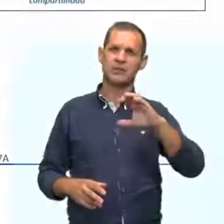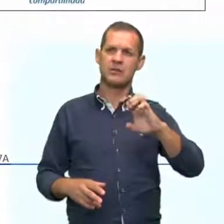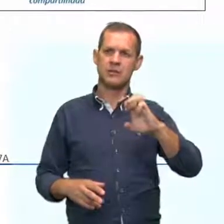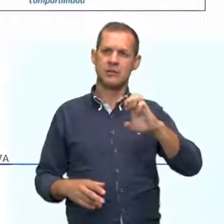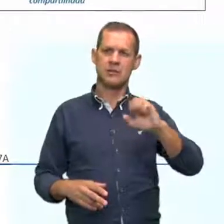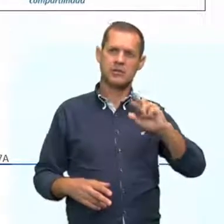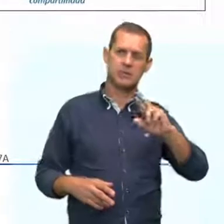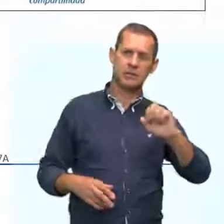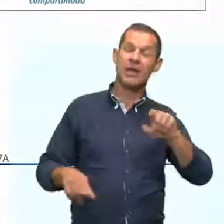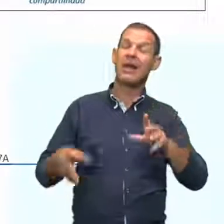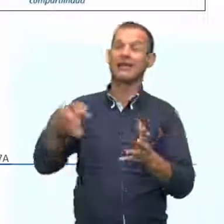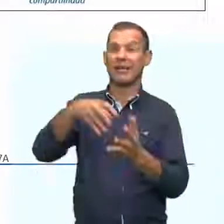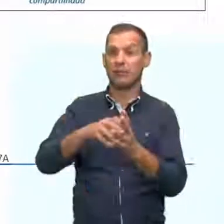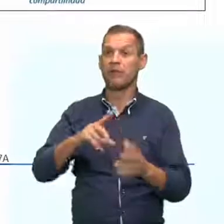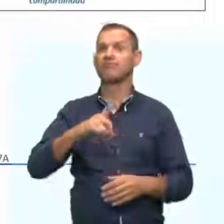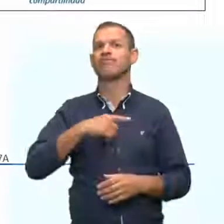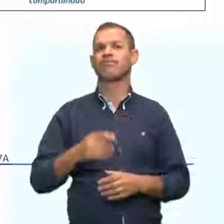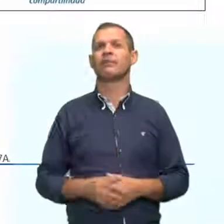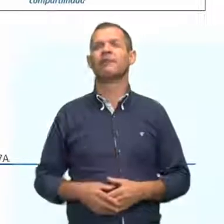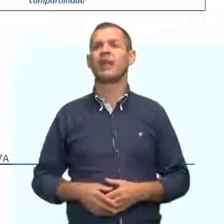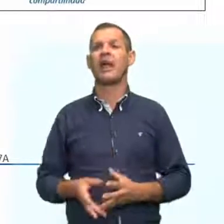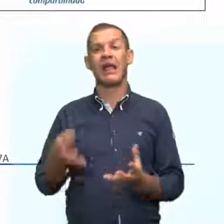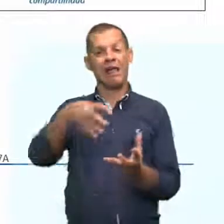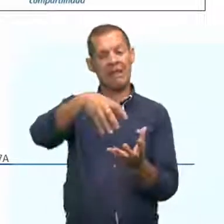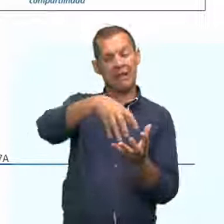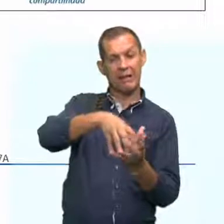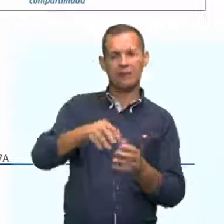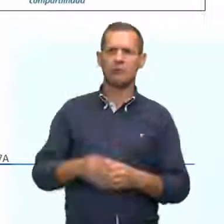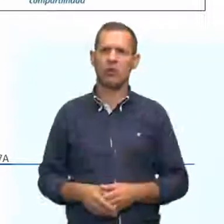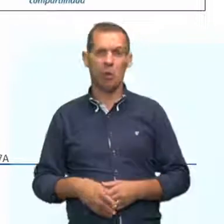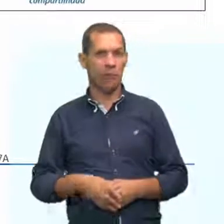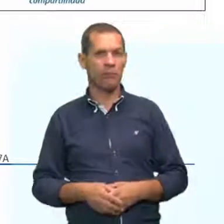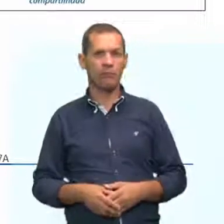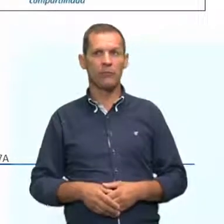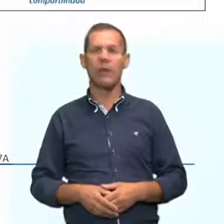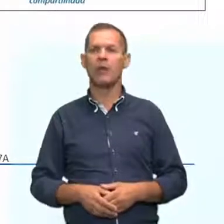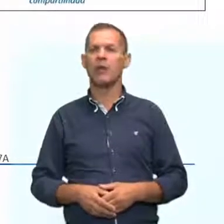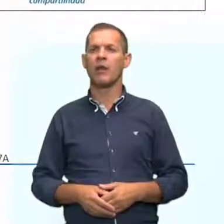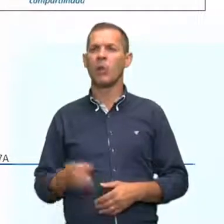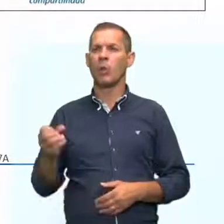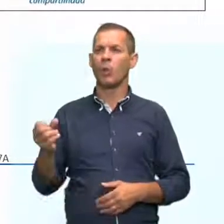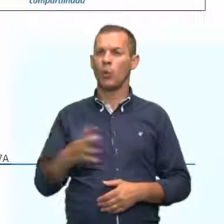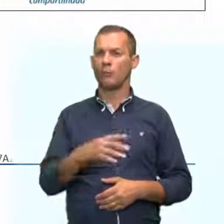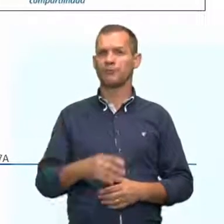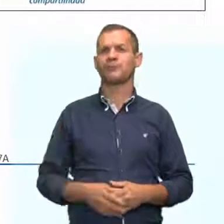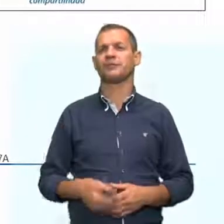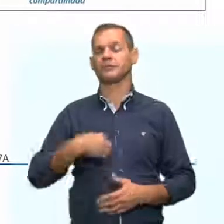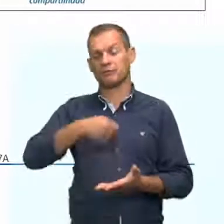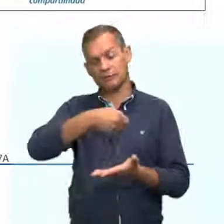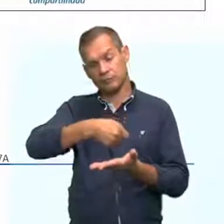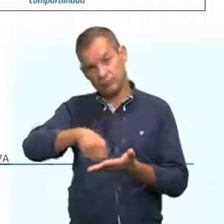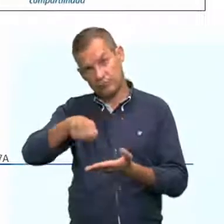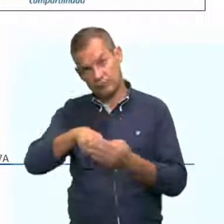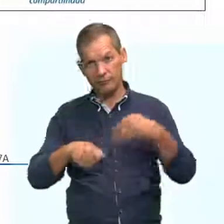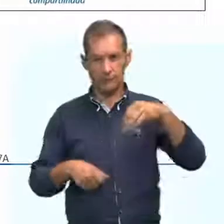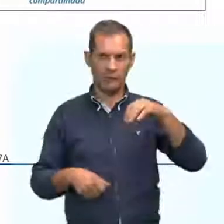a chamada criptografia. Criptografia moderna, que eu vou até escrever